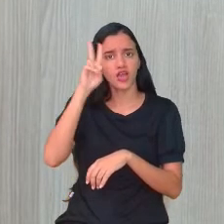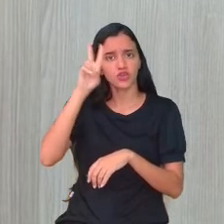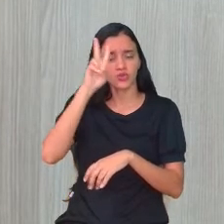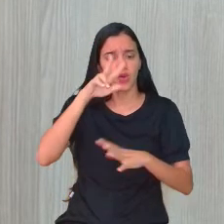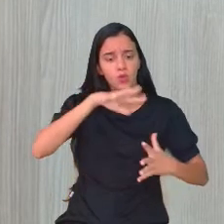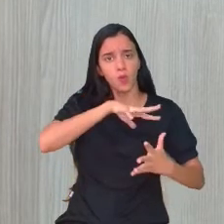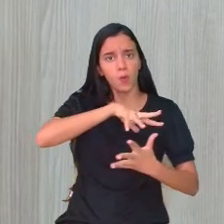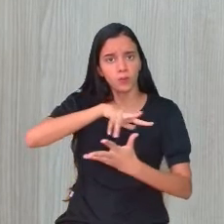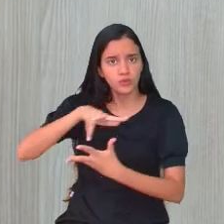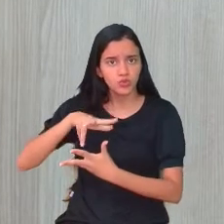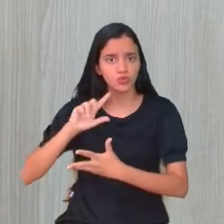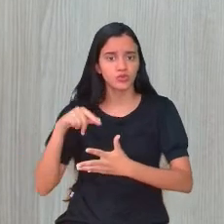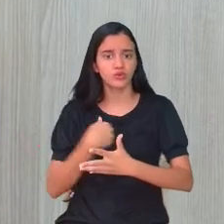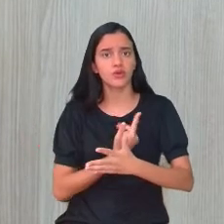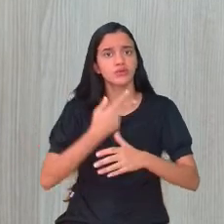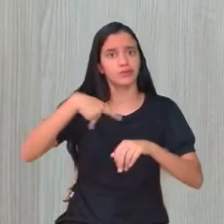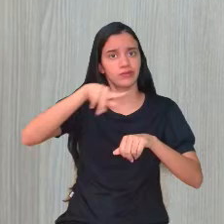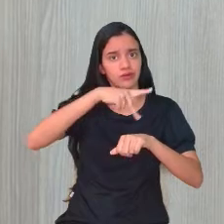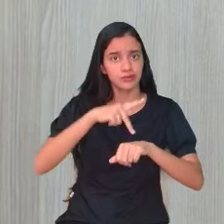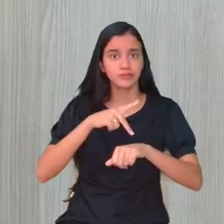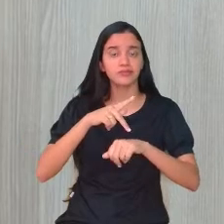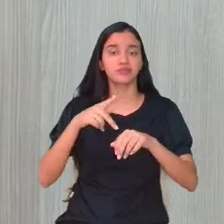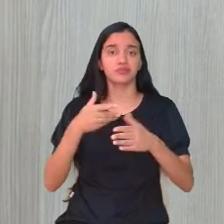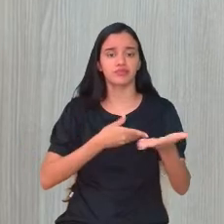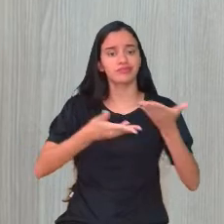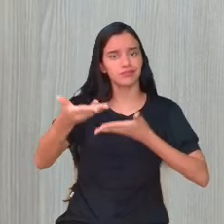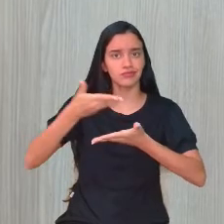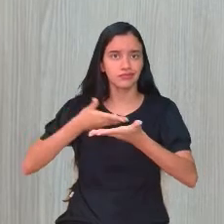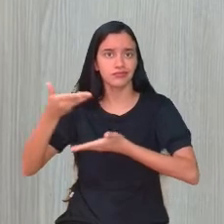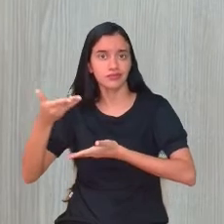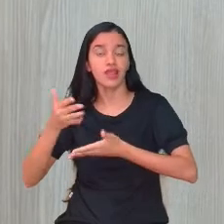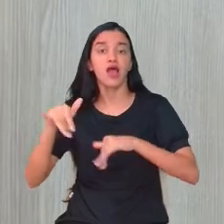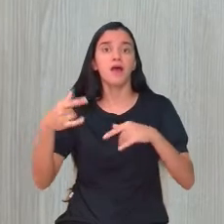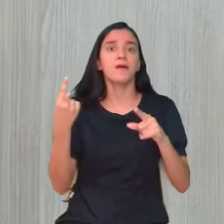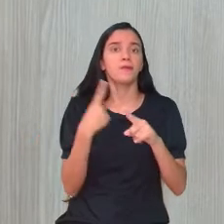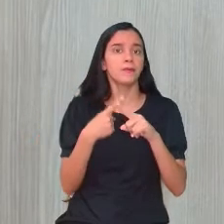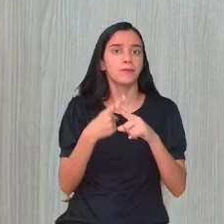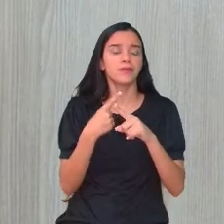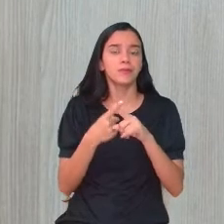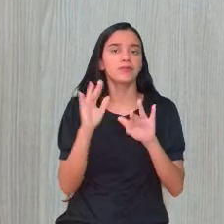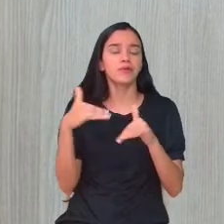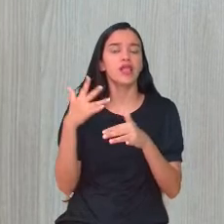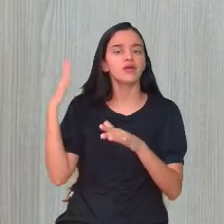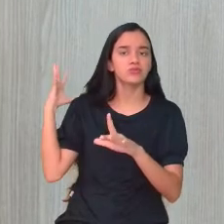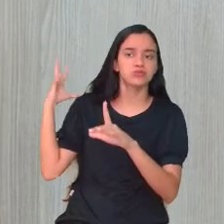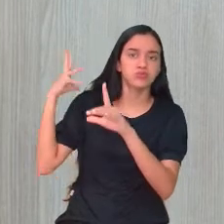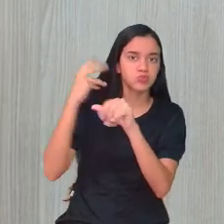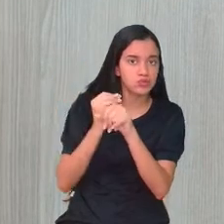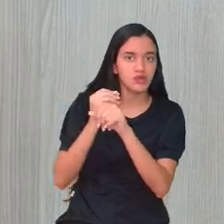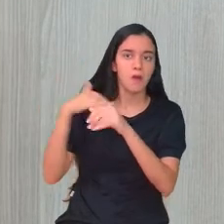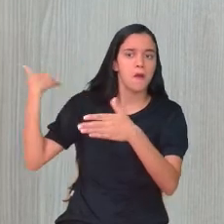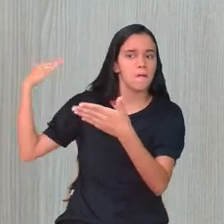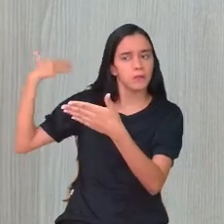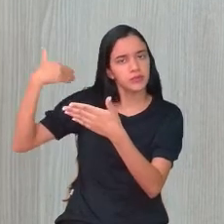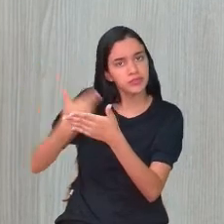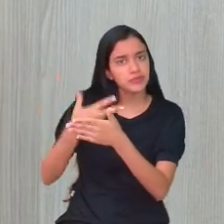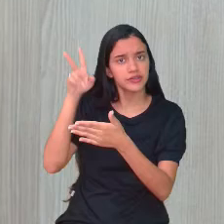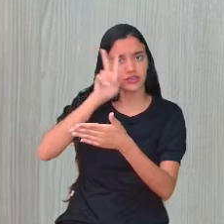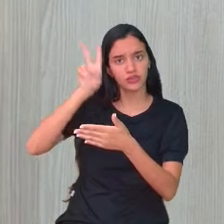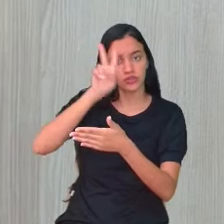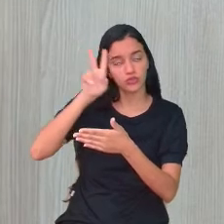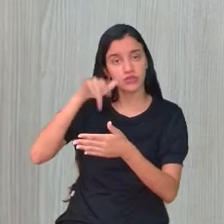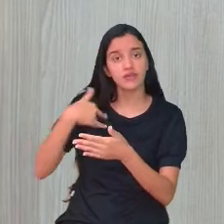mundo, a história do nosso país, a gente trocar, porque a gente fazer esse resgate do passado, a gente também vai entender um